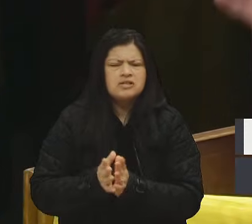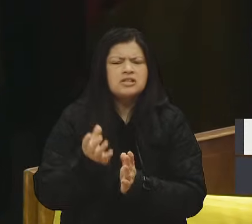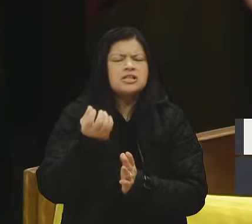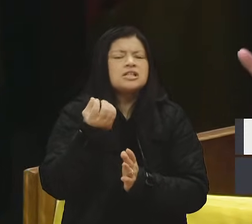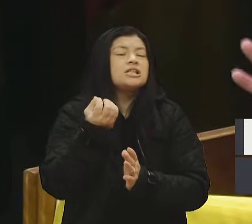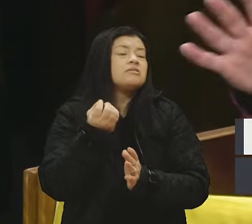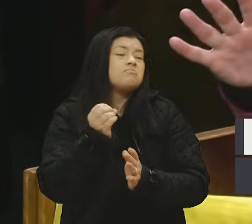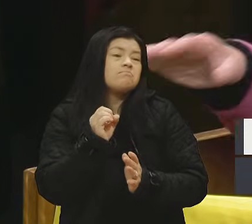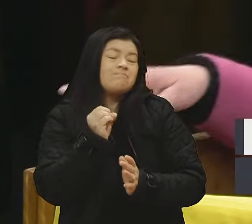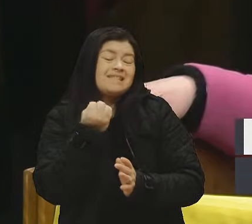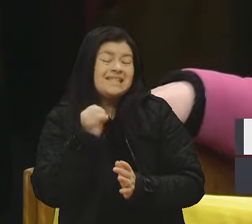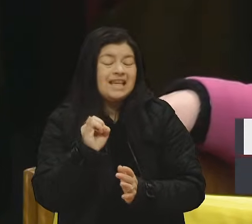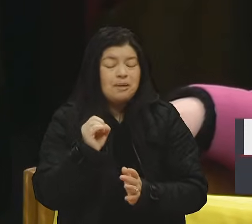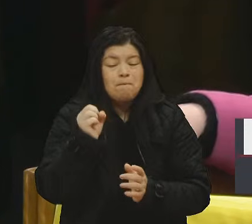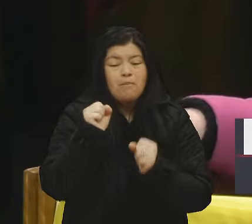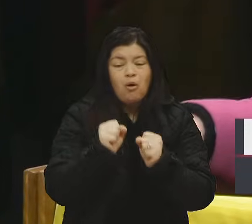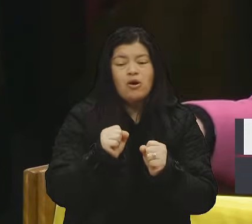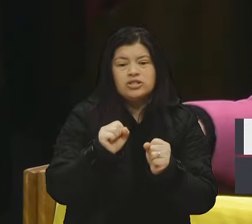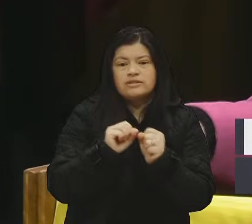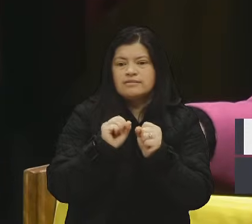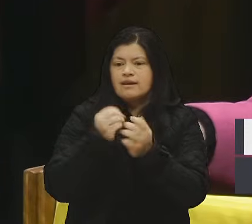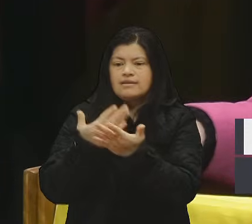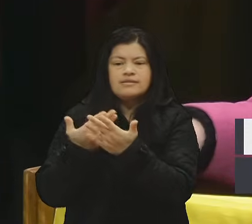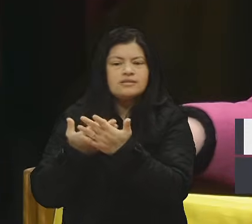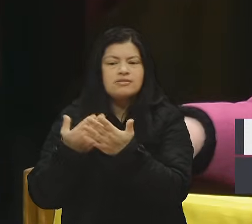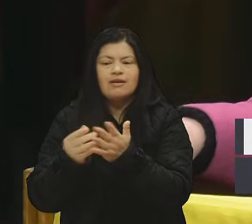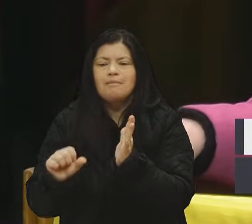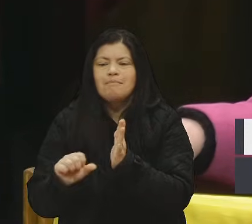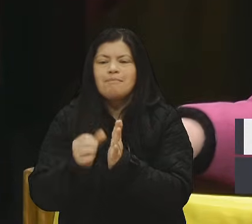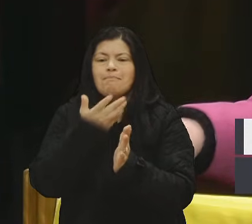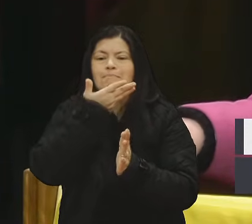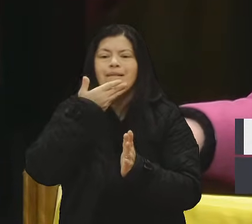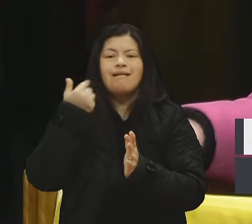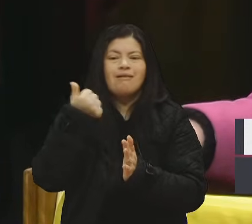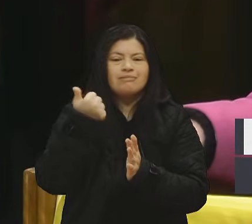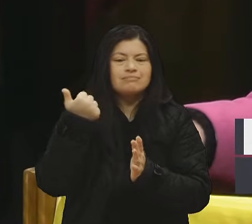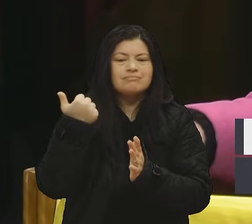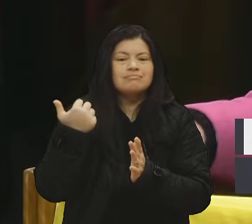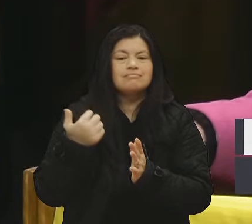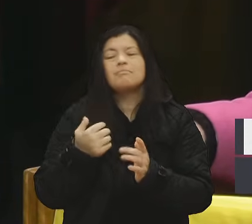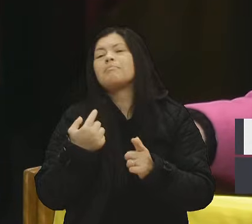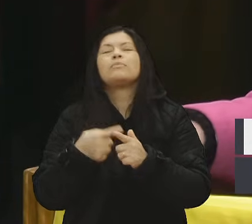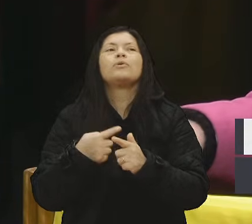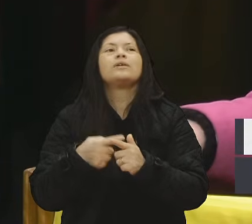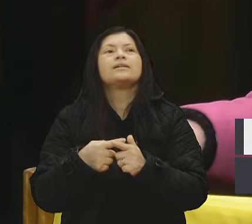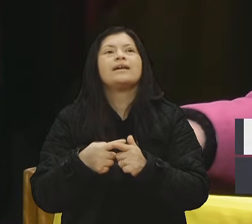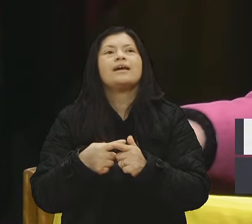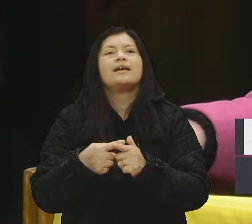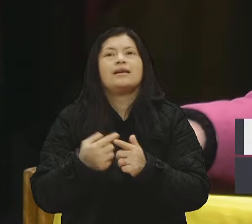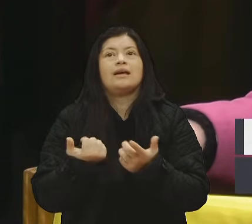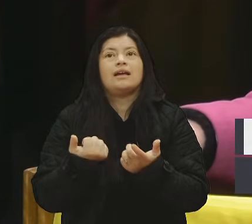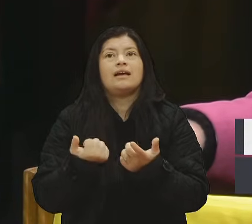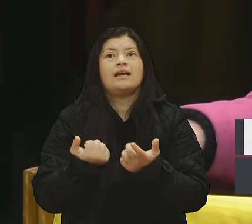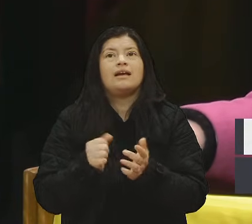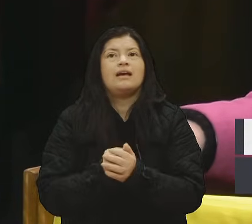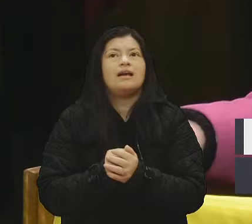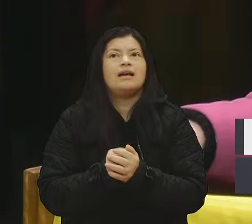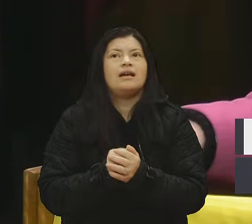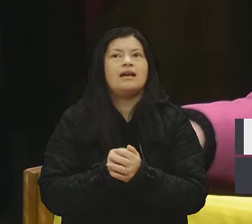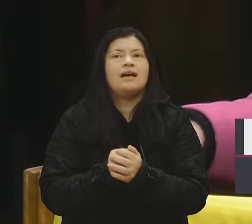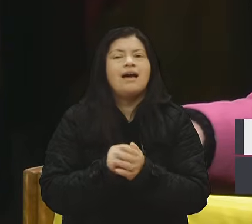condições, com certeza a nossa escola seria muito melhor. Porque ela parte de um pressuposto fundamental, que é a